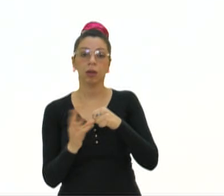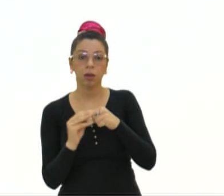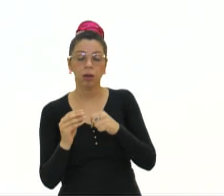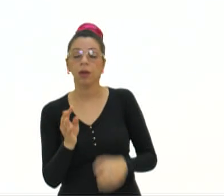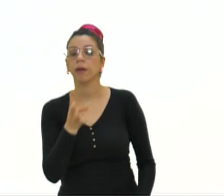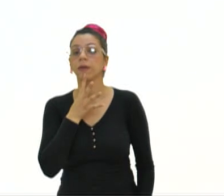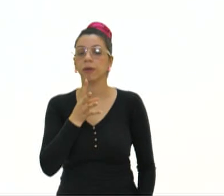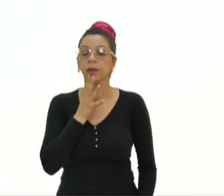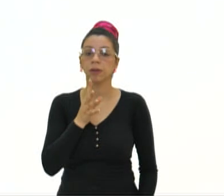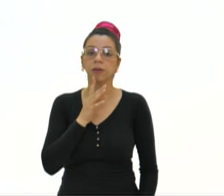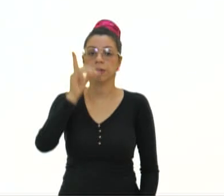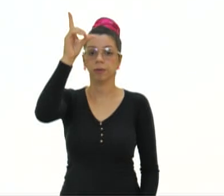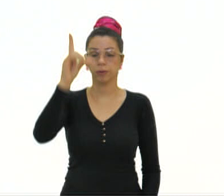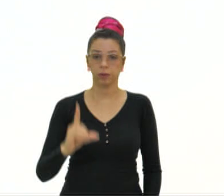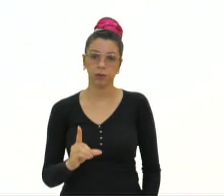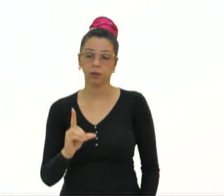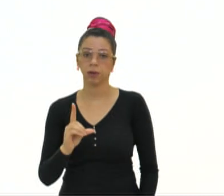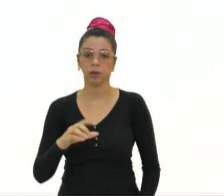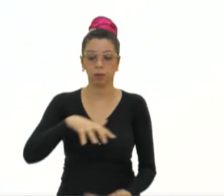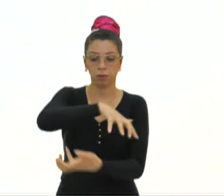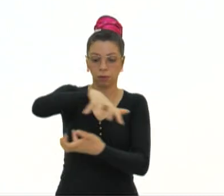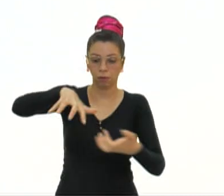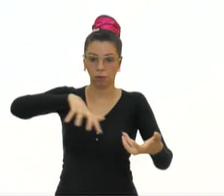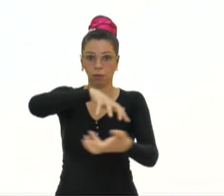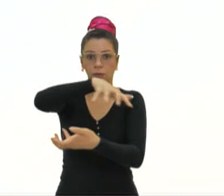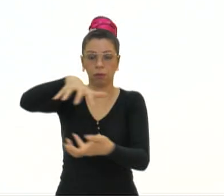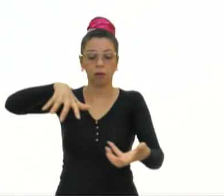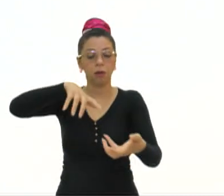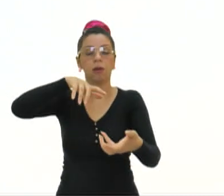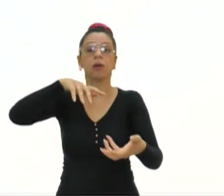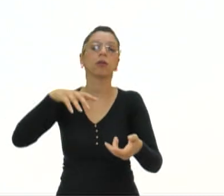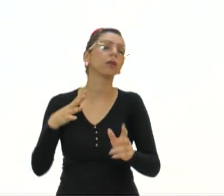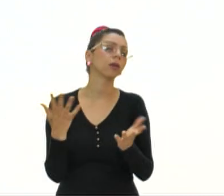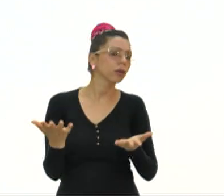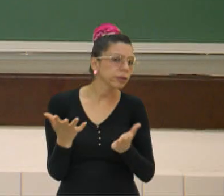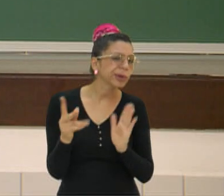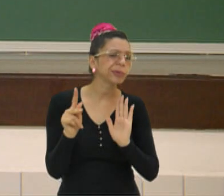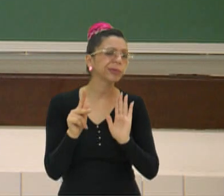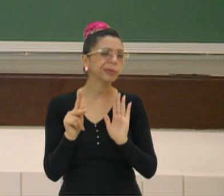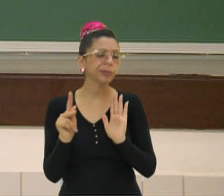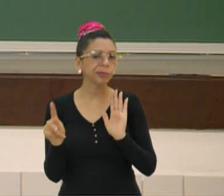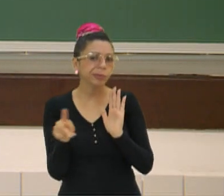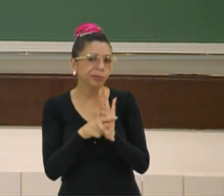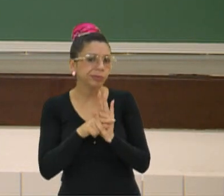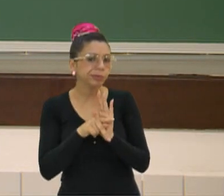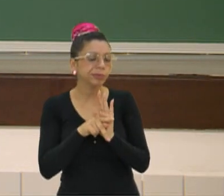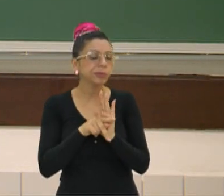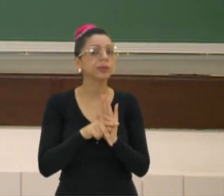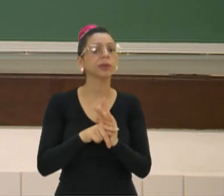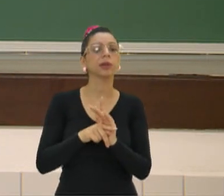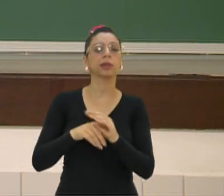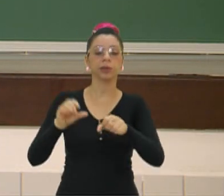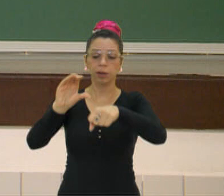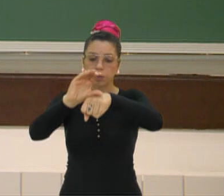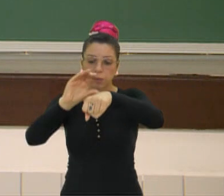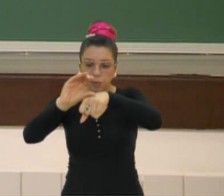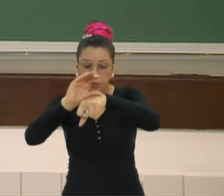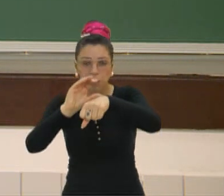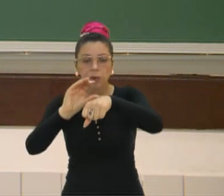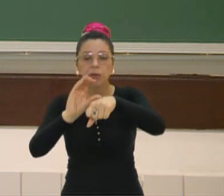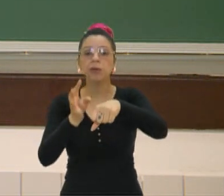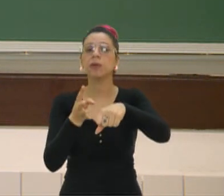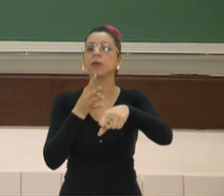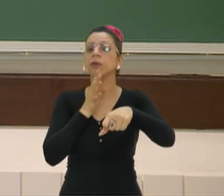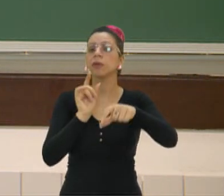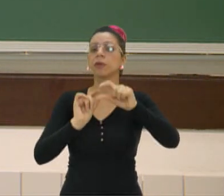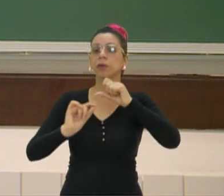no seu artigo 158. Quer dizer, o próprio espírito da Constituição, o espírito da letra, reconhecia que